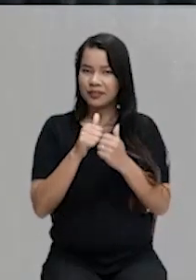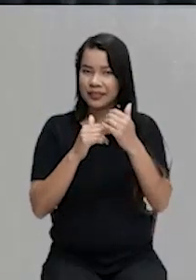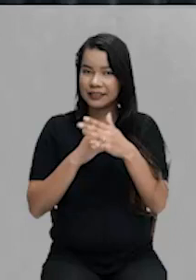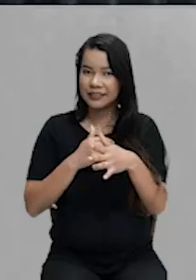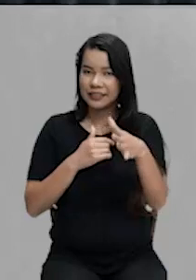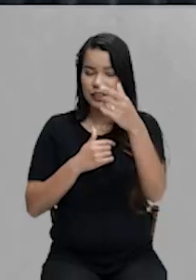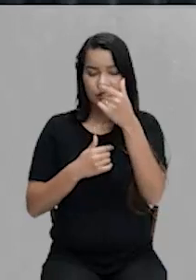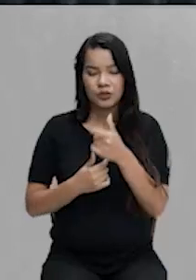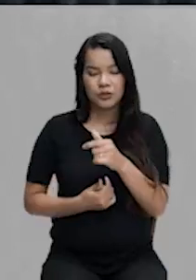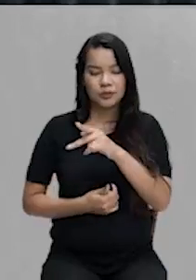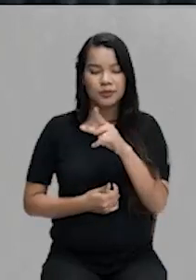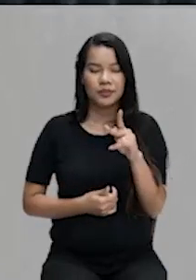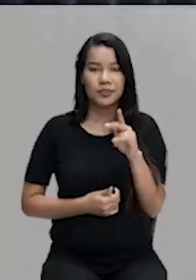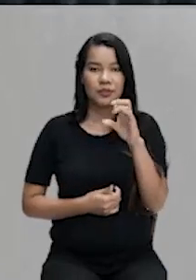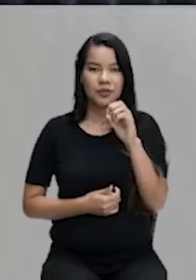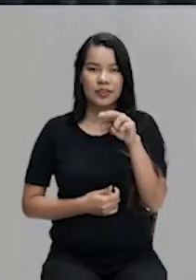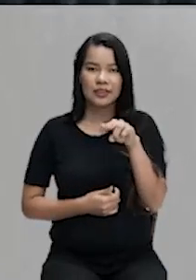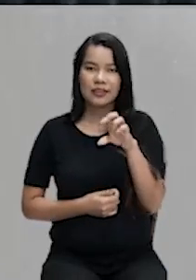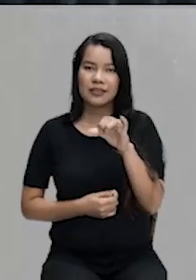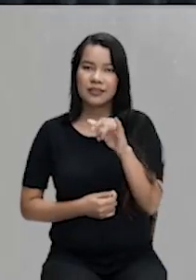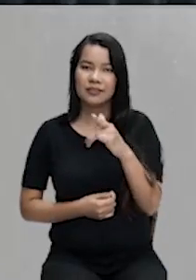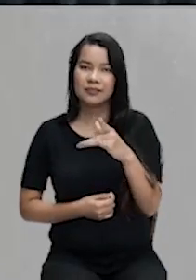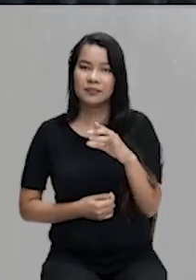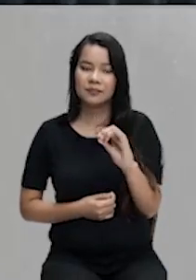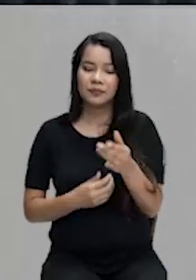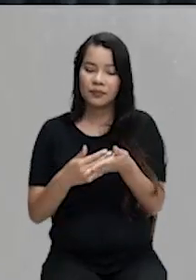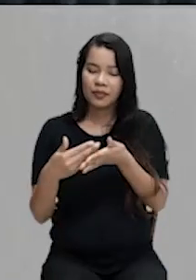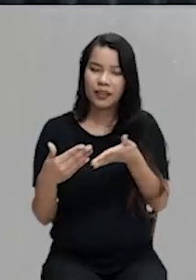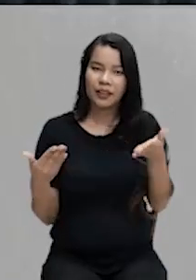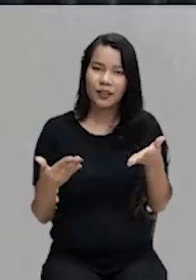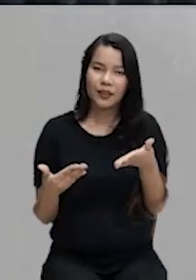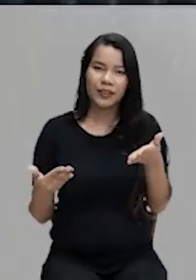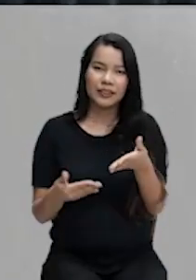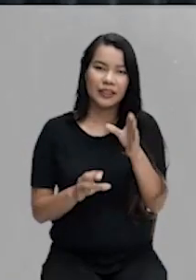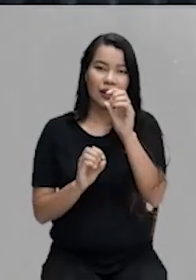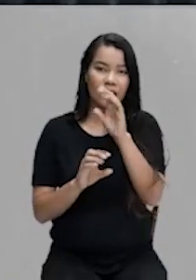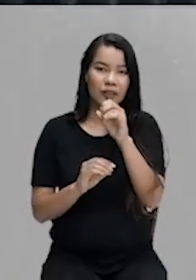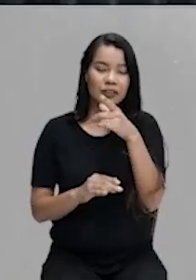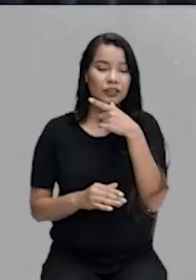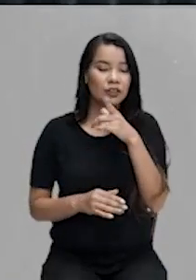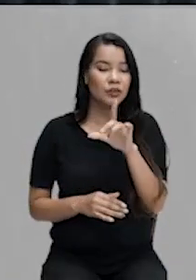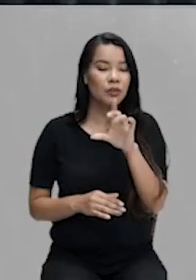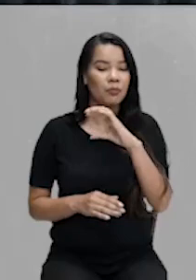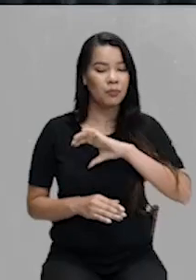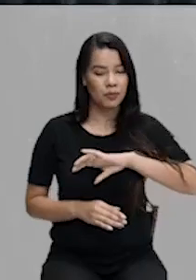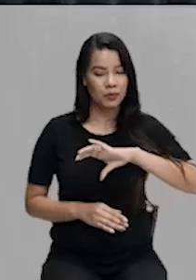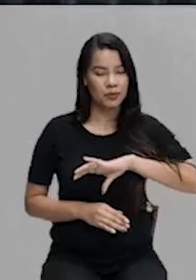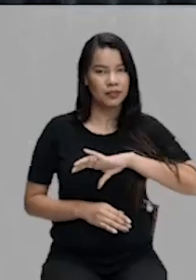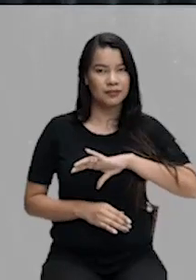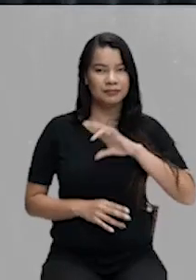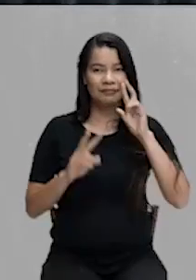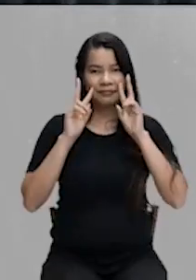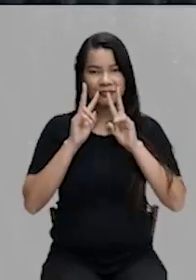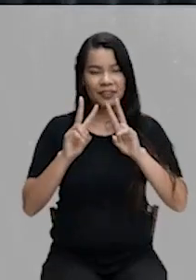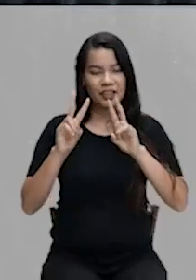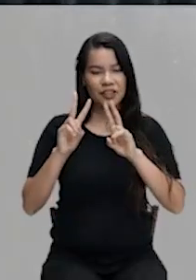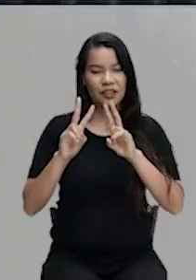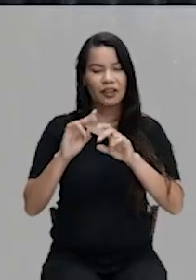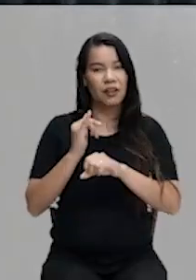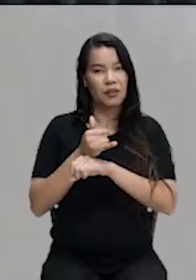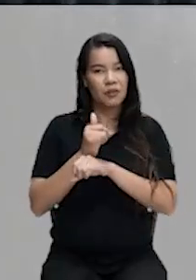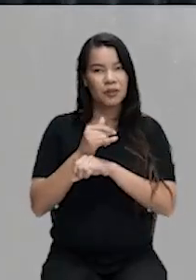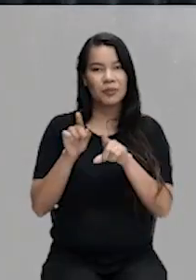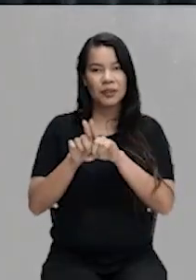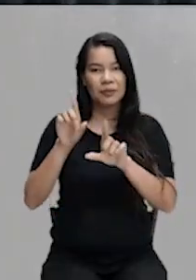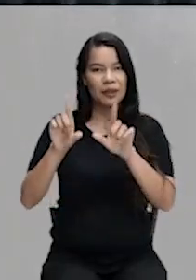vocês. Sou a professora Conceição Alencar e começa agora a sua aula de língua portuguesa. Se liga no Portal do Estudante e na TV Educação, que tem muito